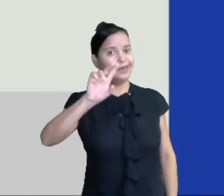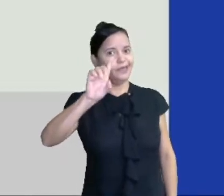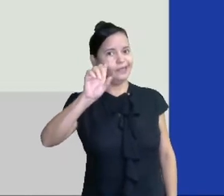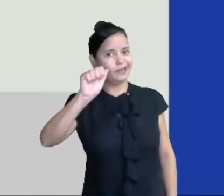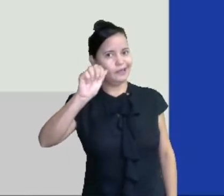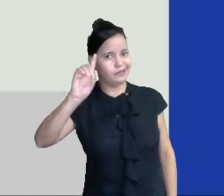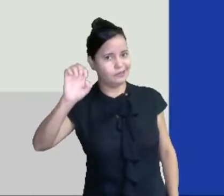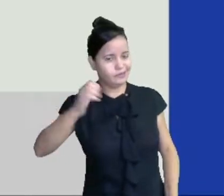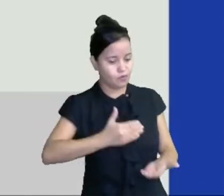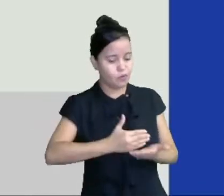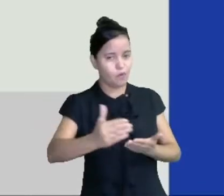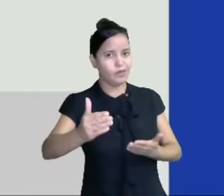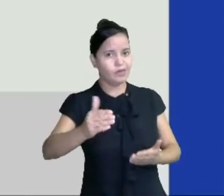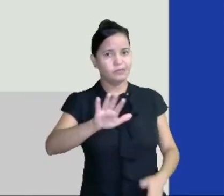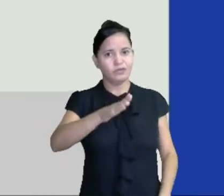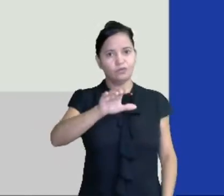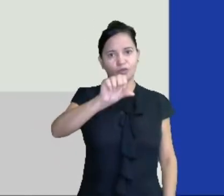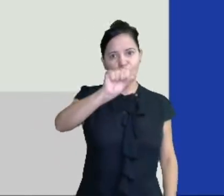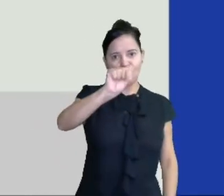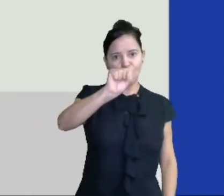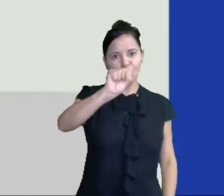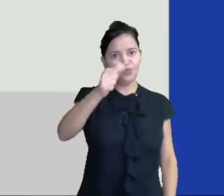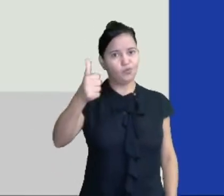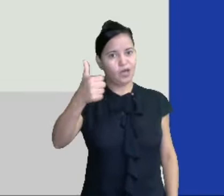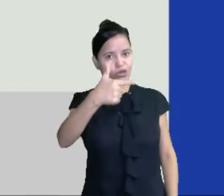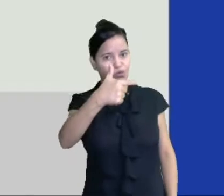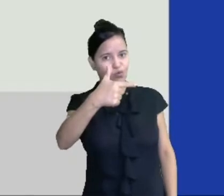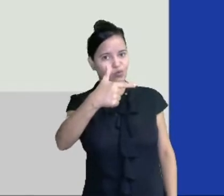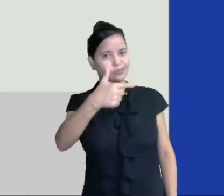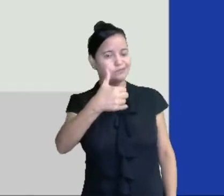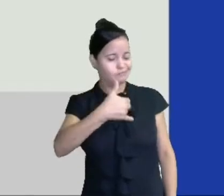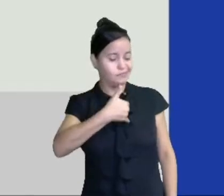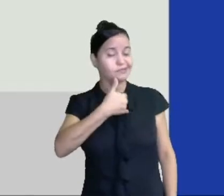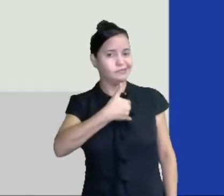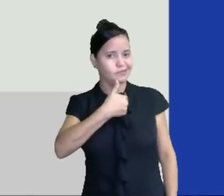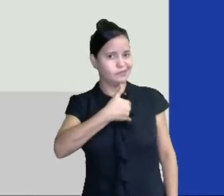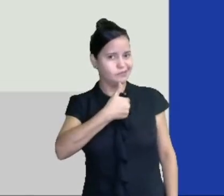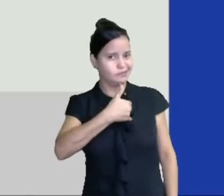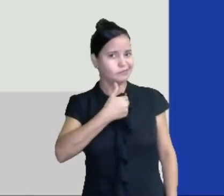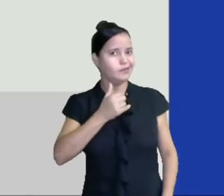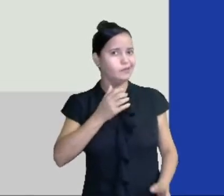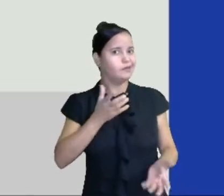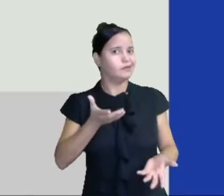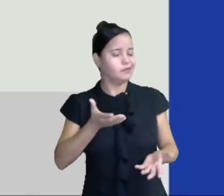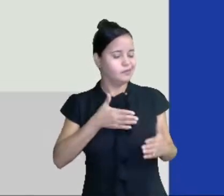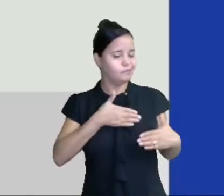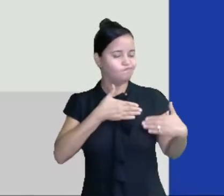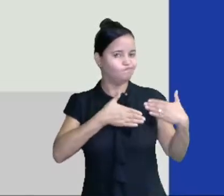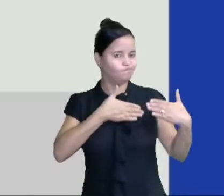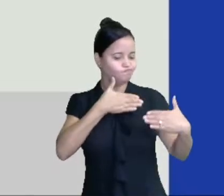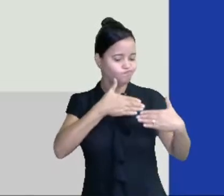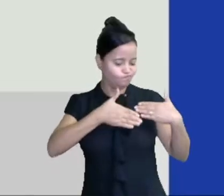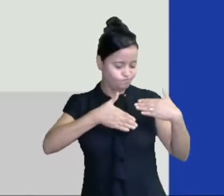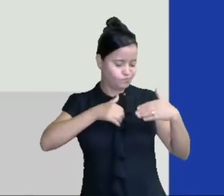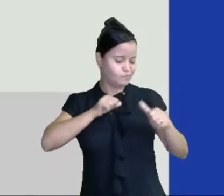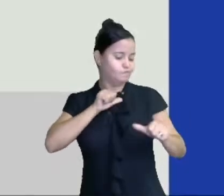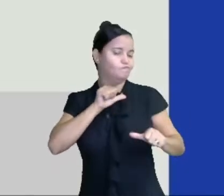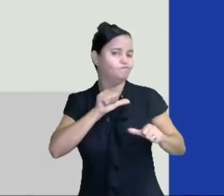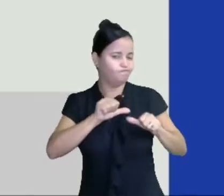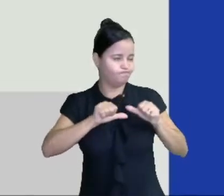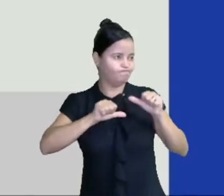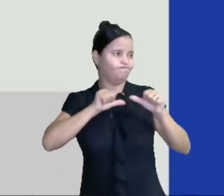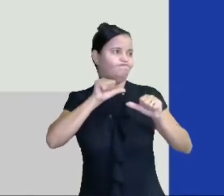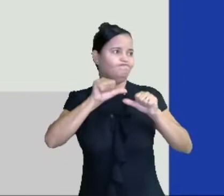os 8 e os 12 anos e está completada quando termina o processo de desenvolvimento dos